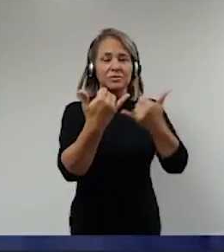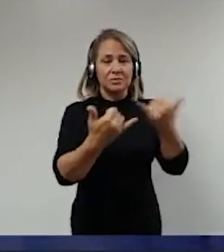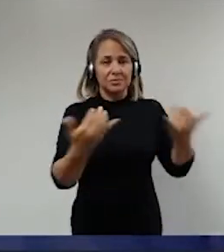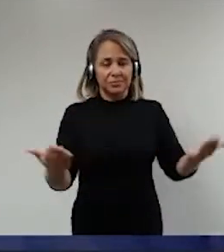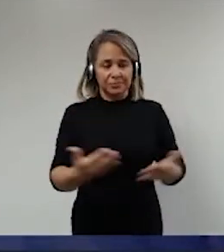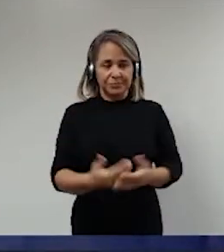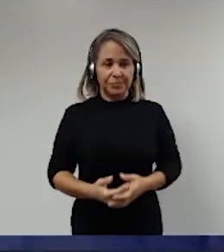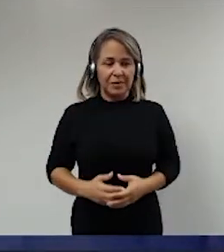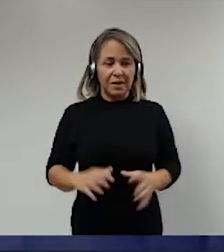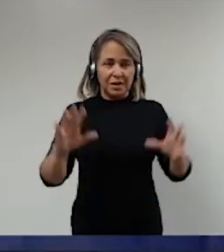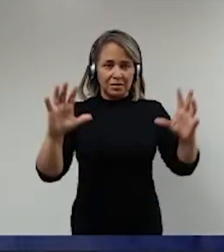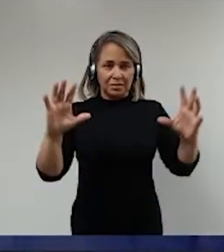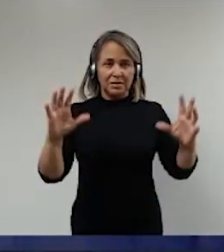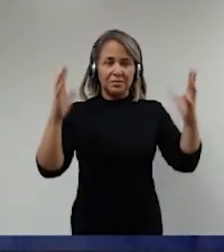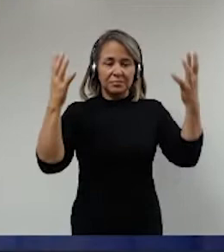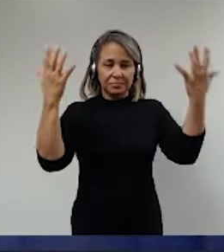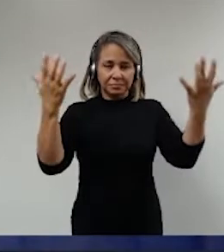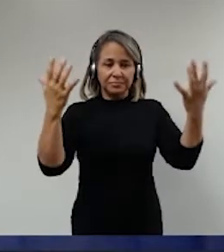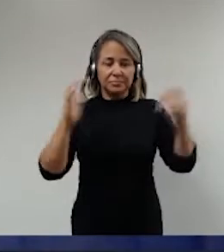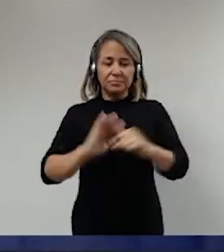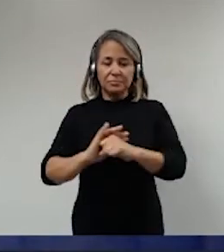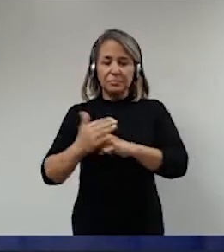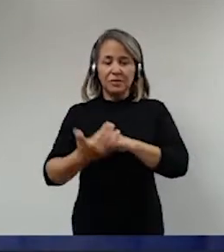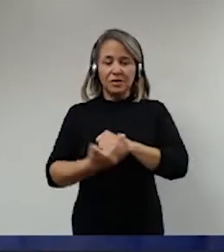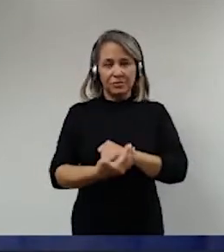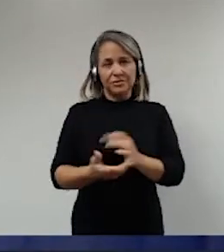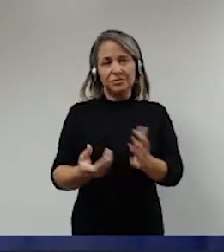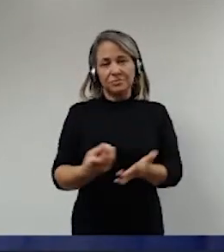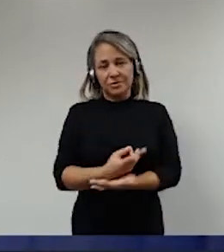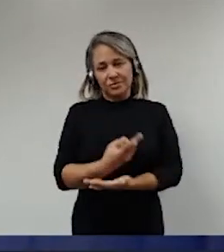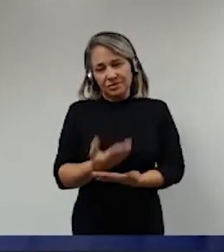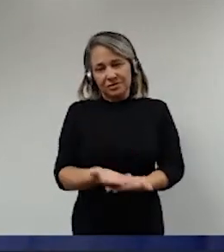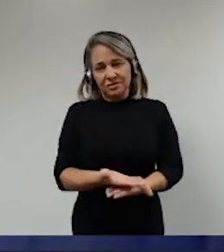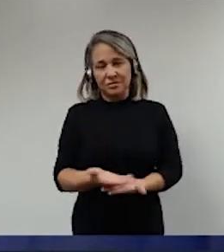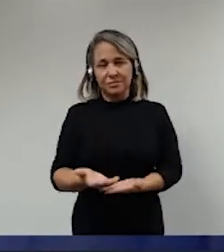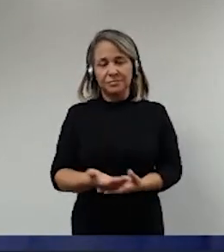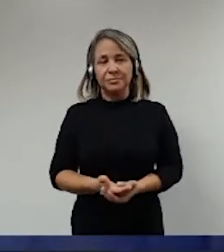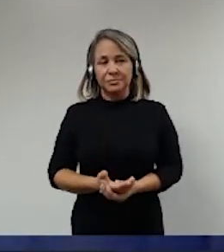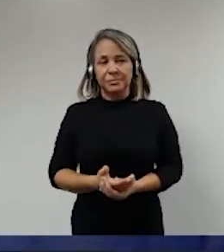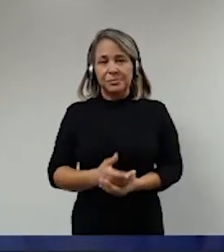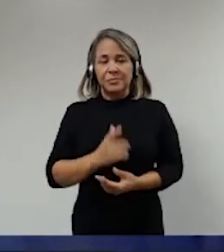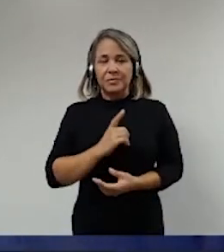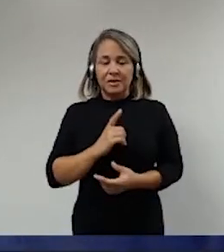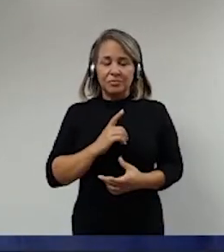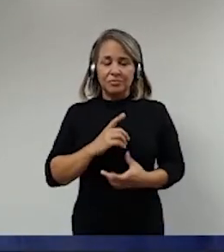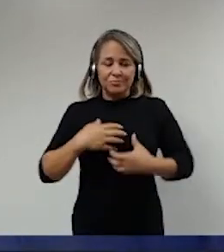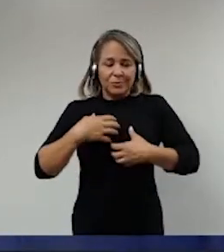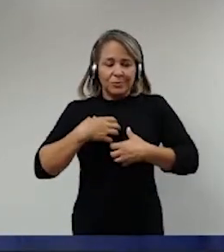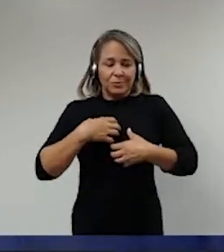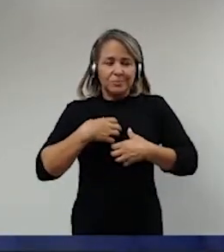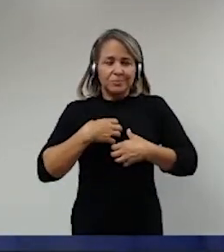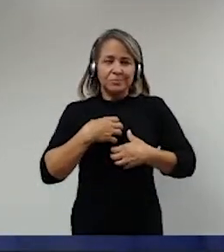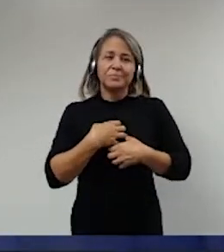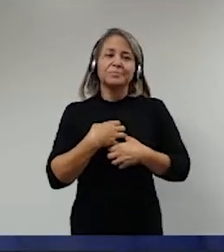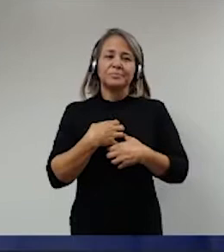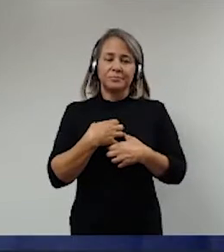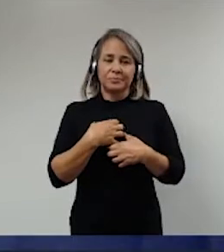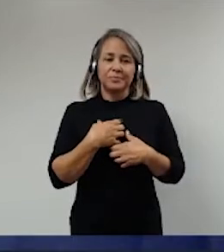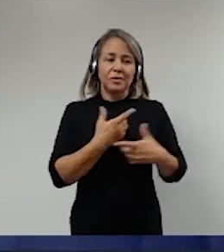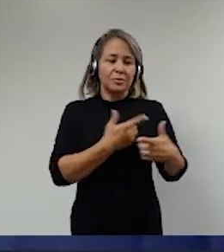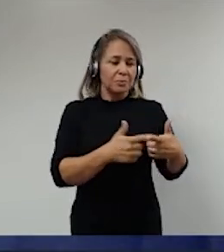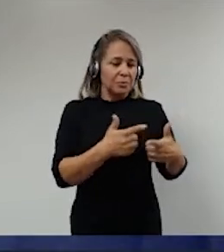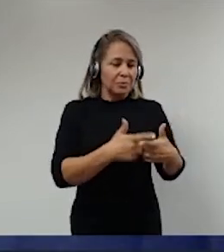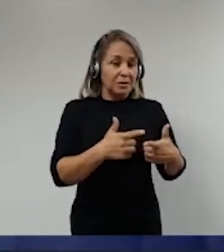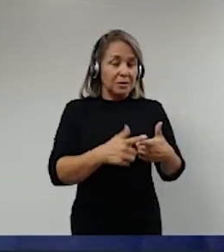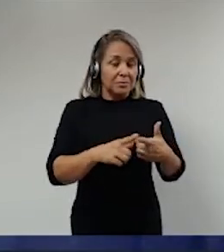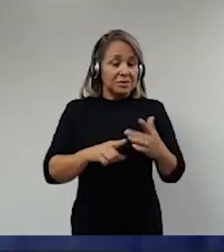Nesse evento da Covid-19 que nós passamos, houve aí uma comoção, aí, um problema